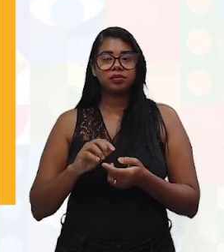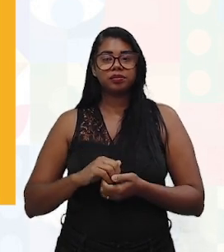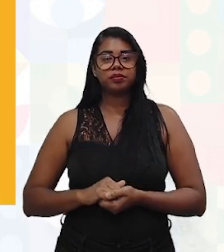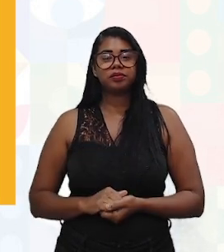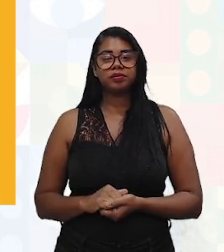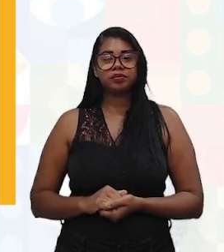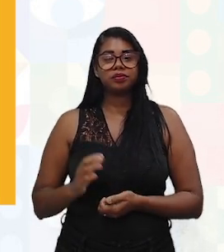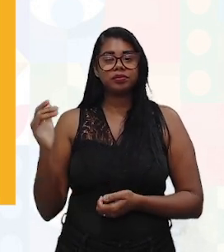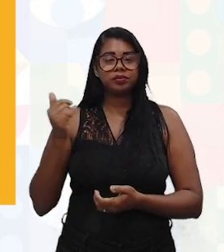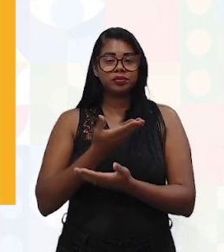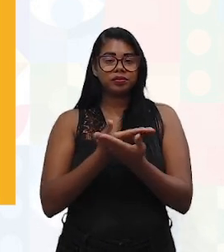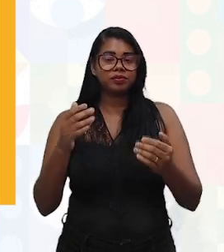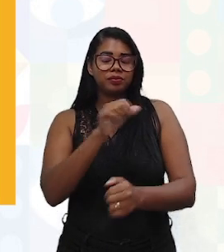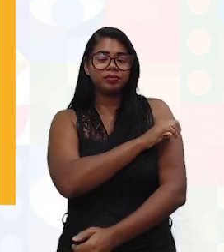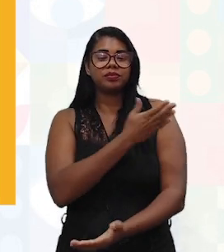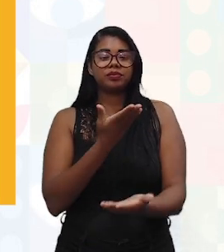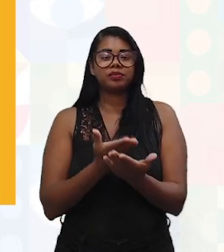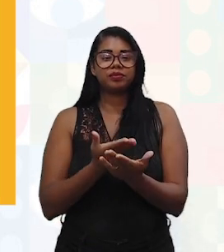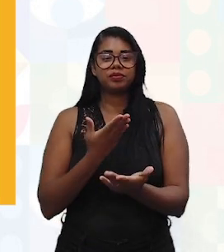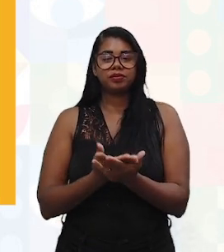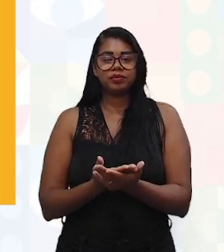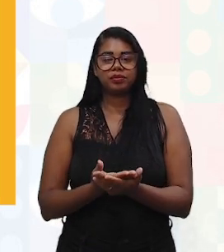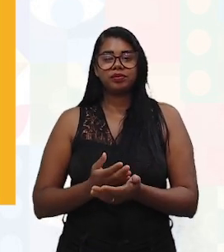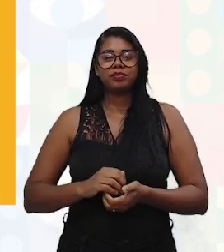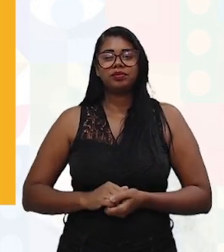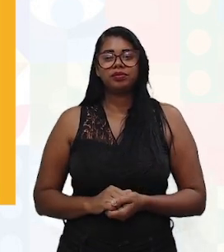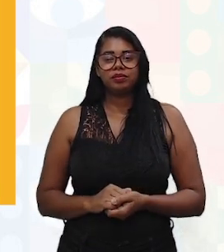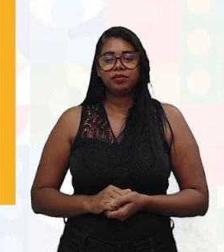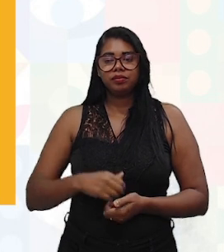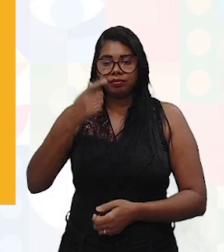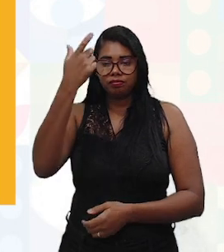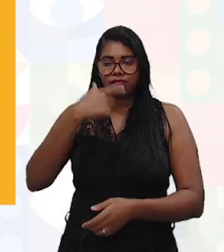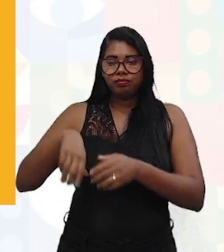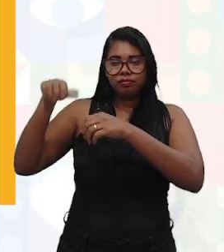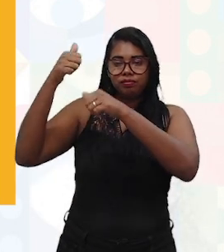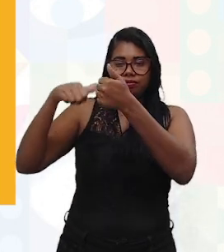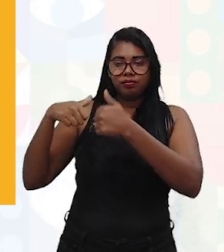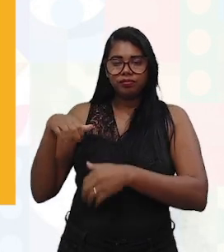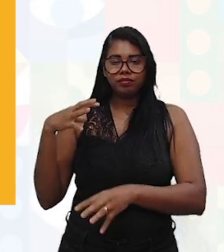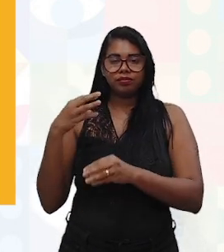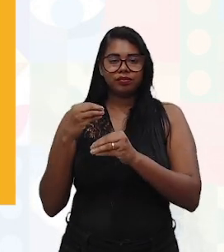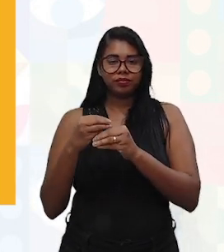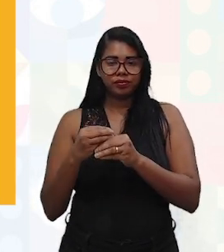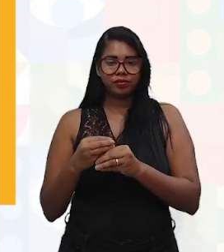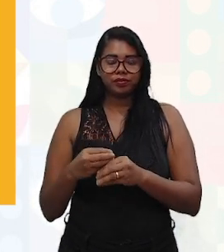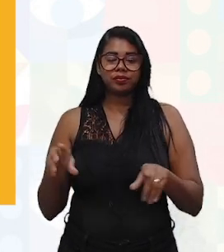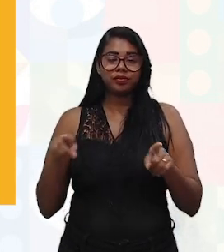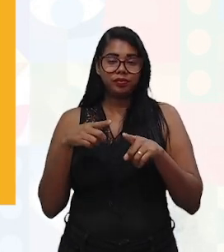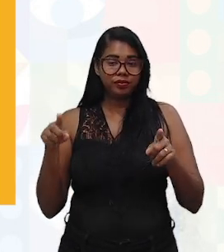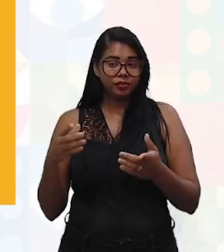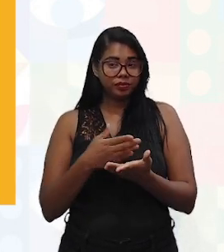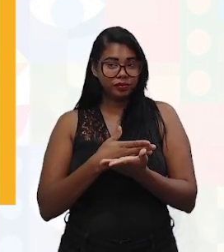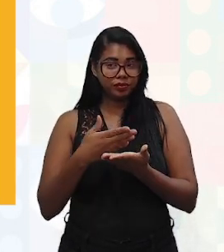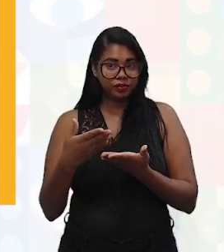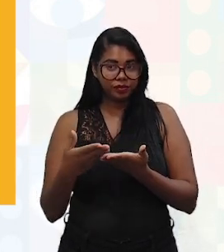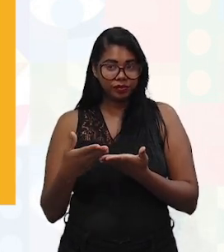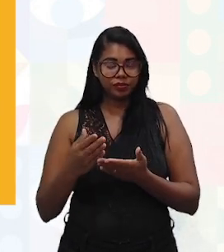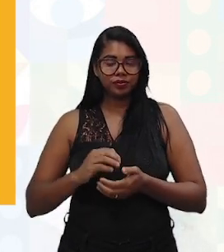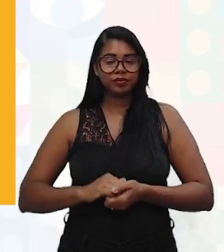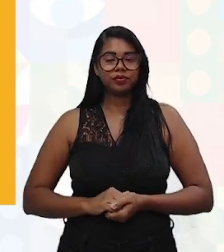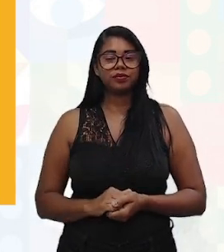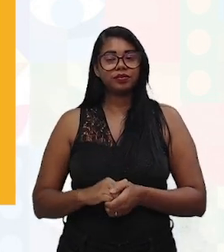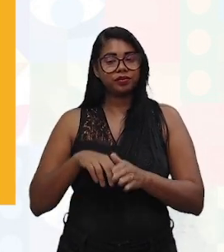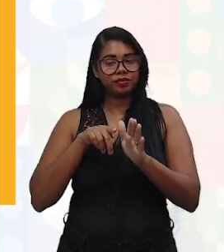Eu convido você para essa busca desse conhecimento. Mas já que a gente falou de música no início, eu vou fazer a